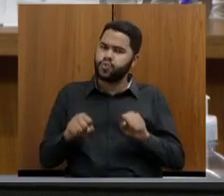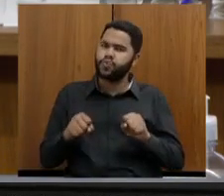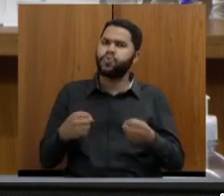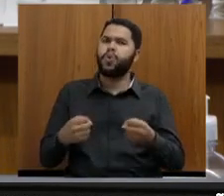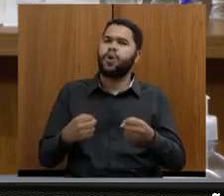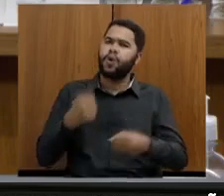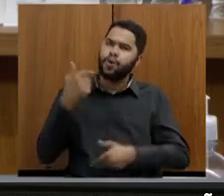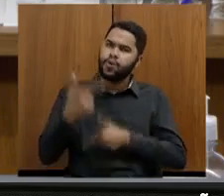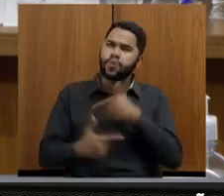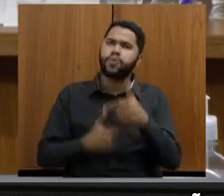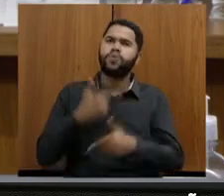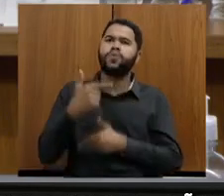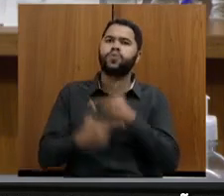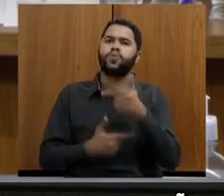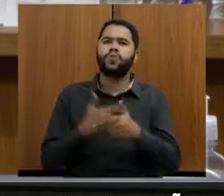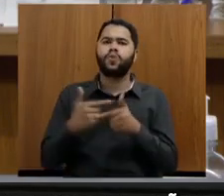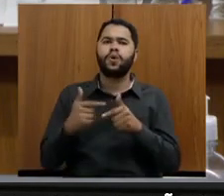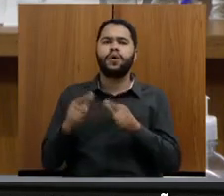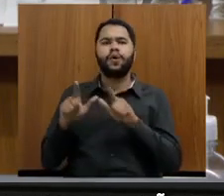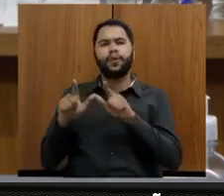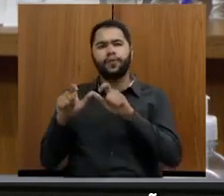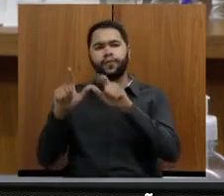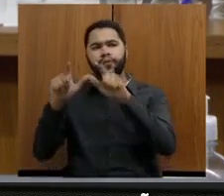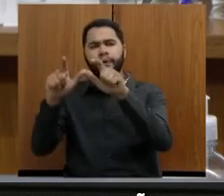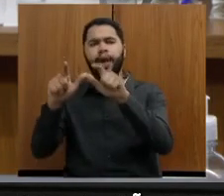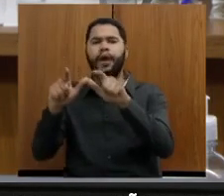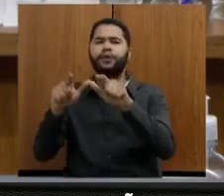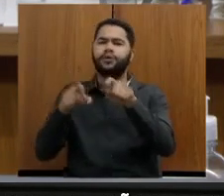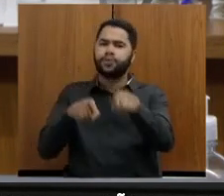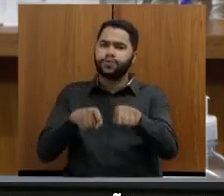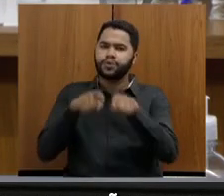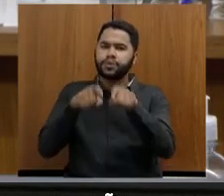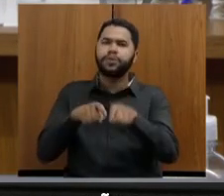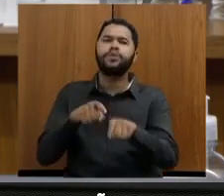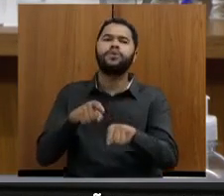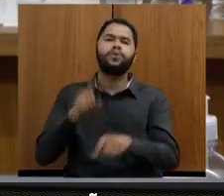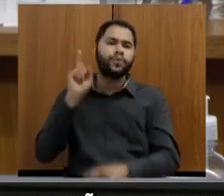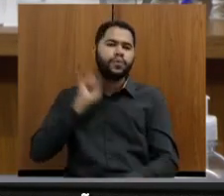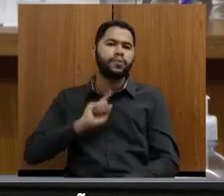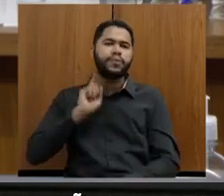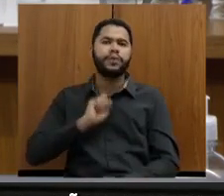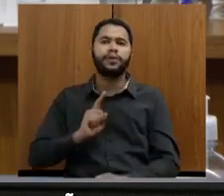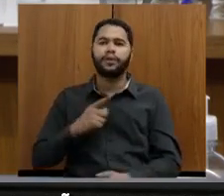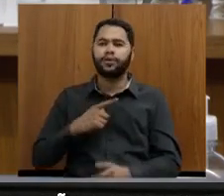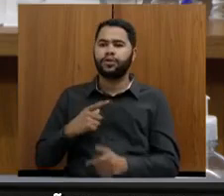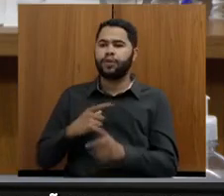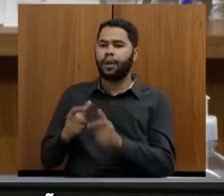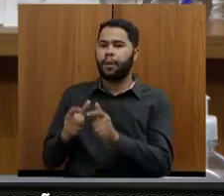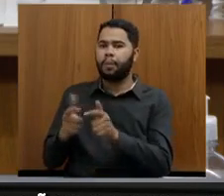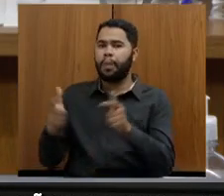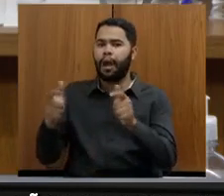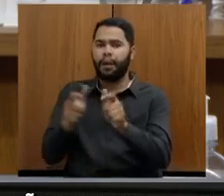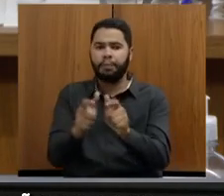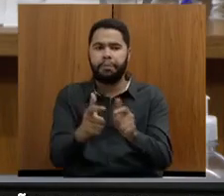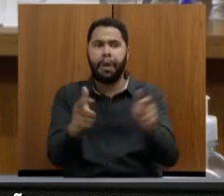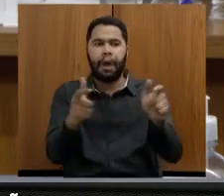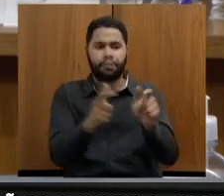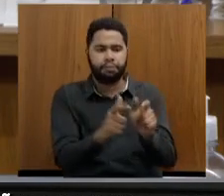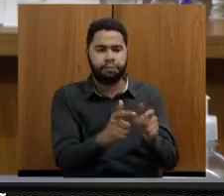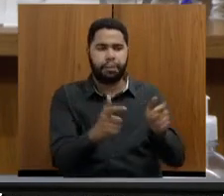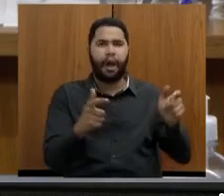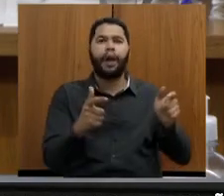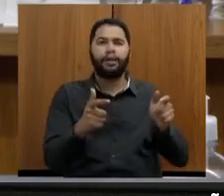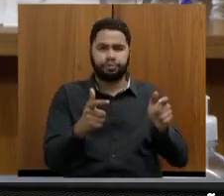forças-tarefa para viagens ao interior do estado onde a os surtos preocupantes de